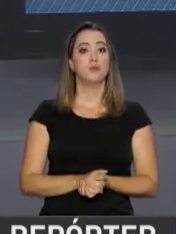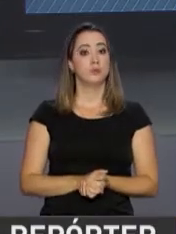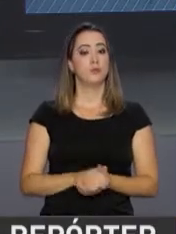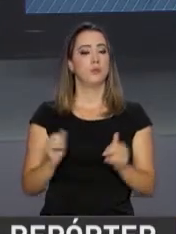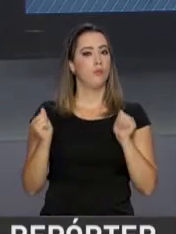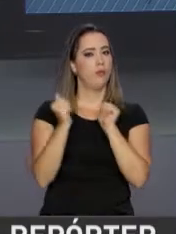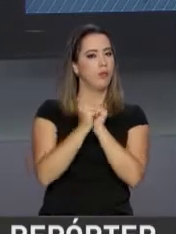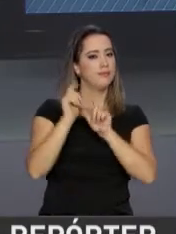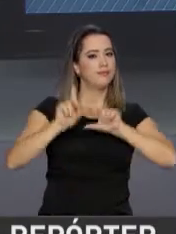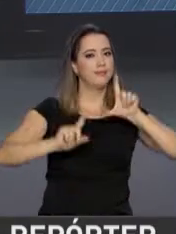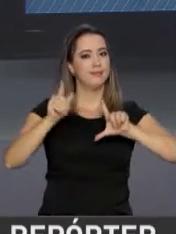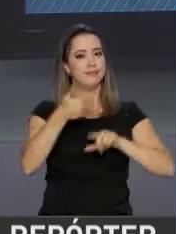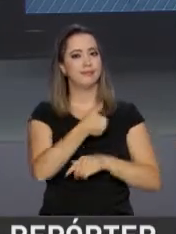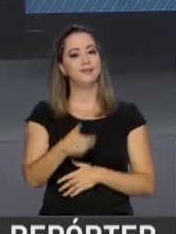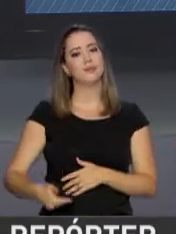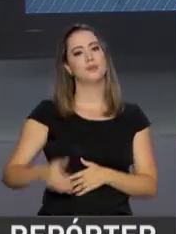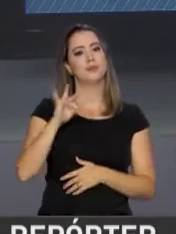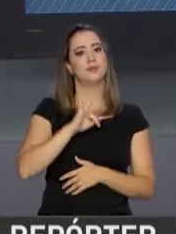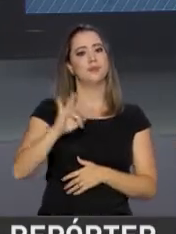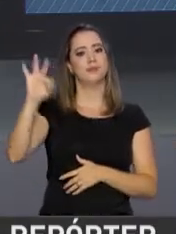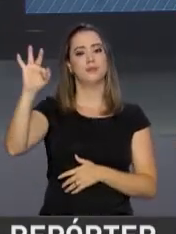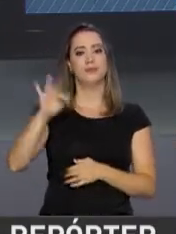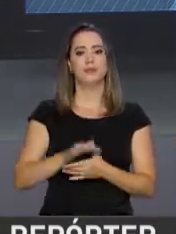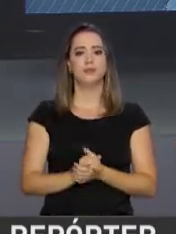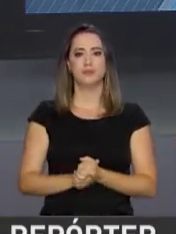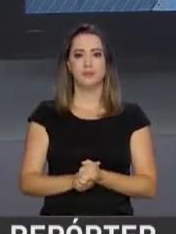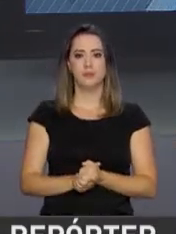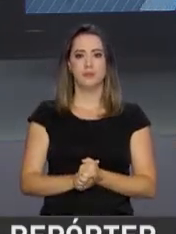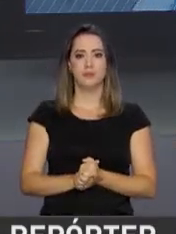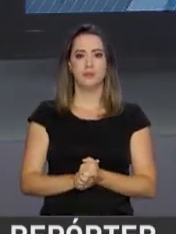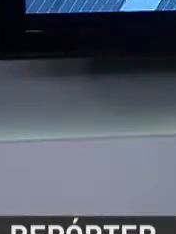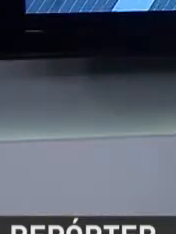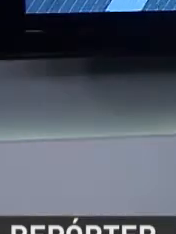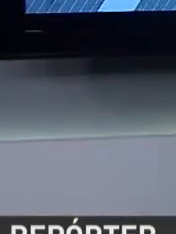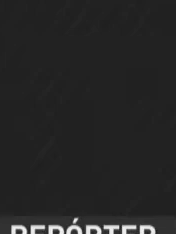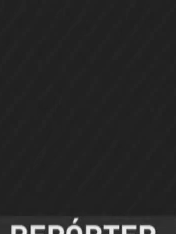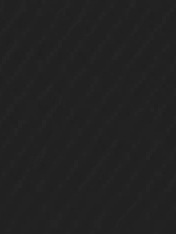continue com a gente na nbr a tv do governo federal